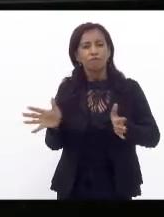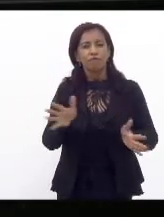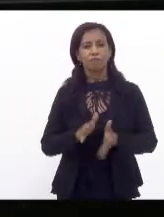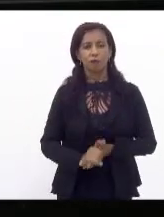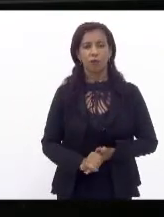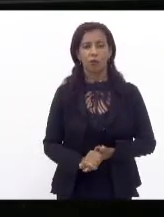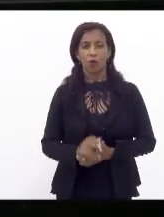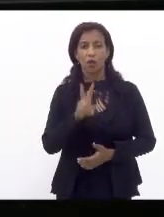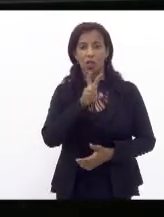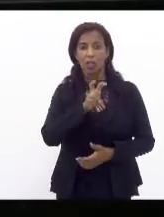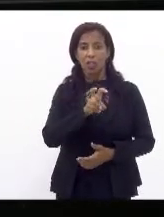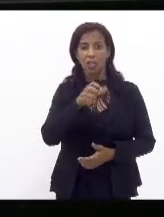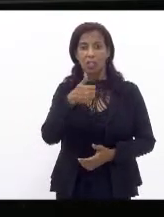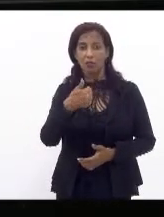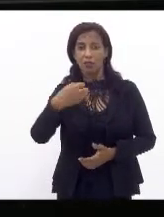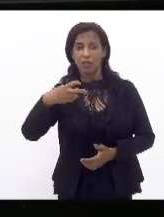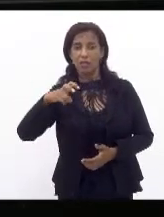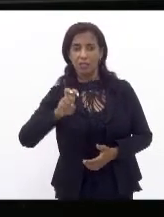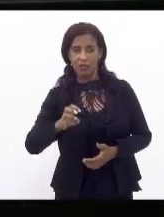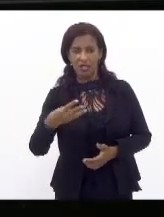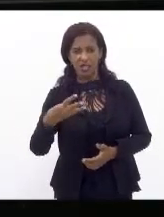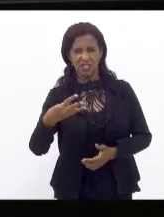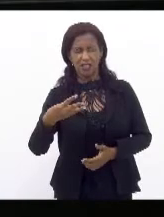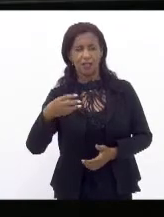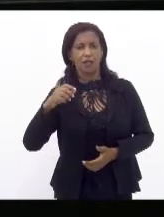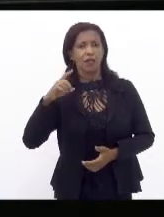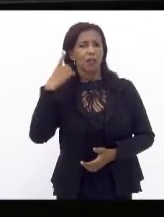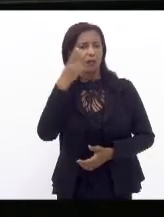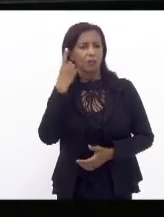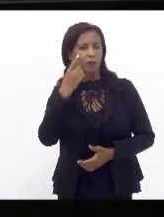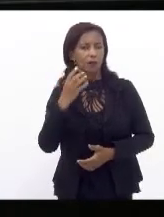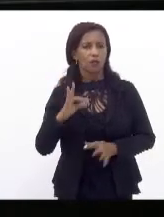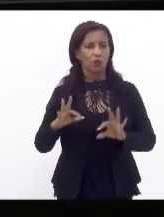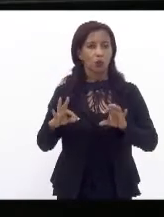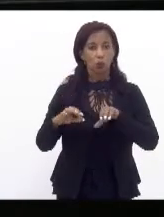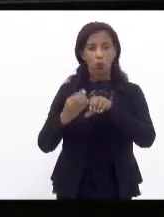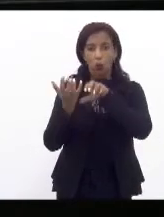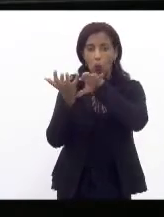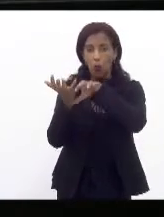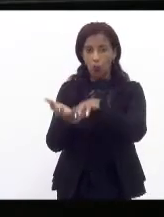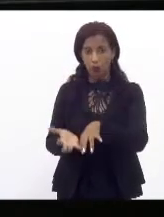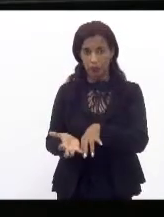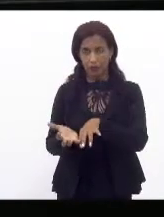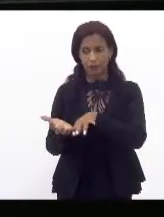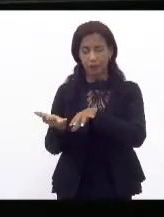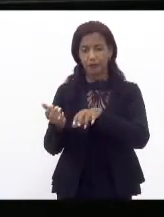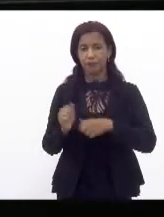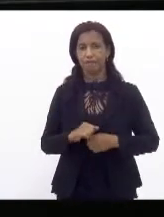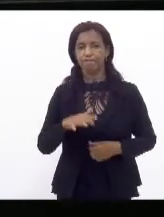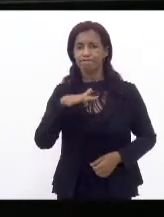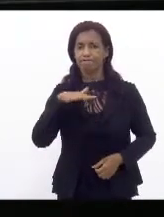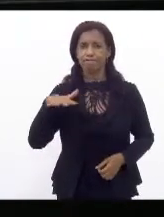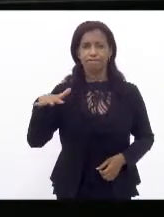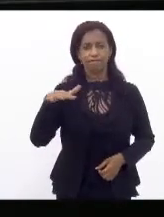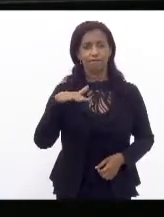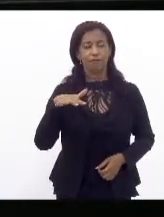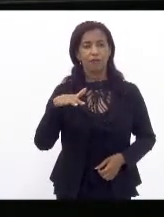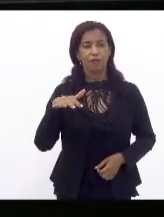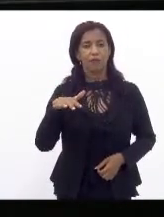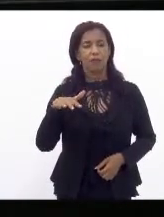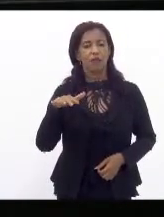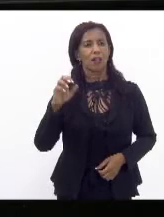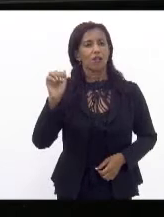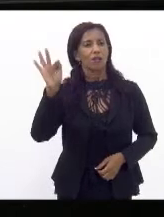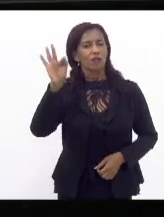com 513 deputados, com todo o Congresso Nacional e o Senado Federal,